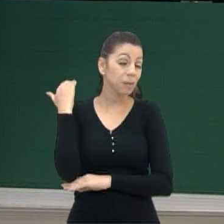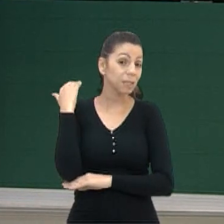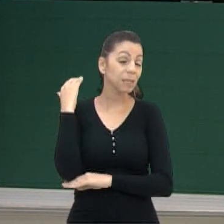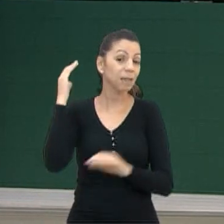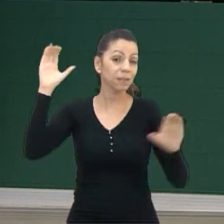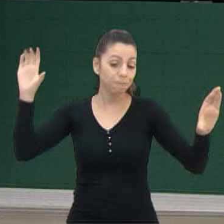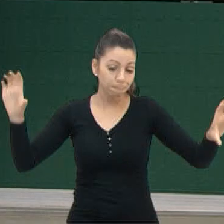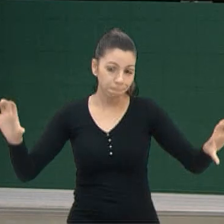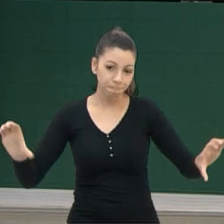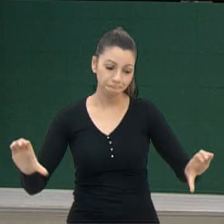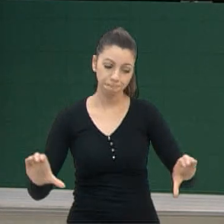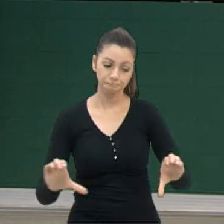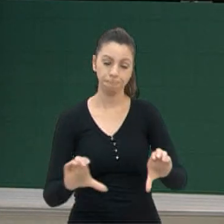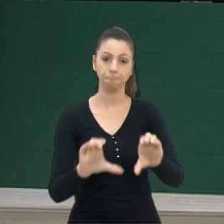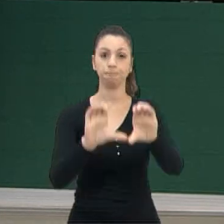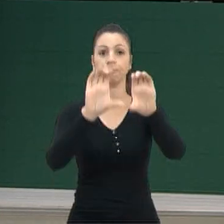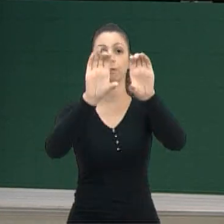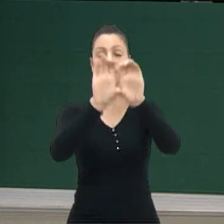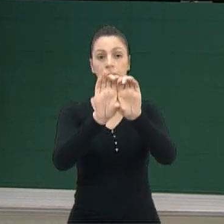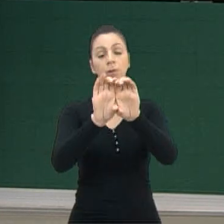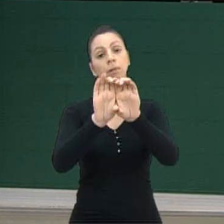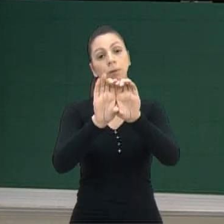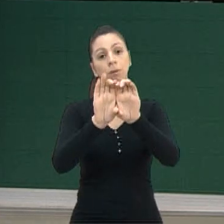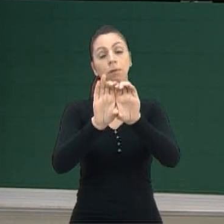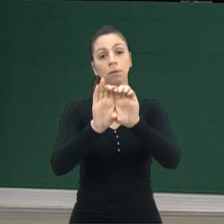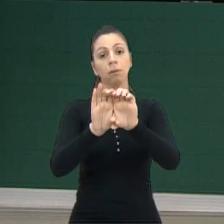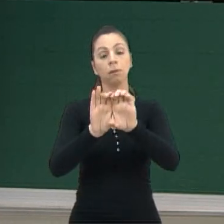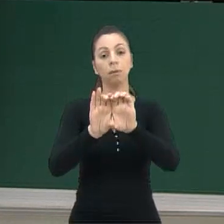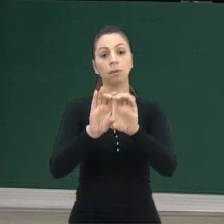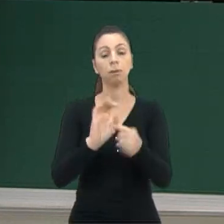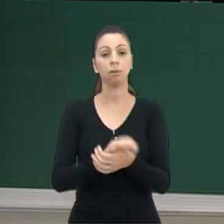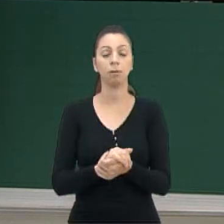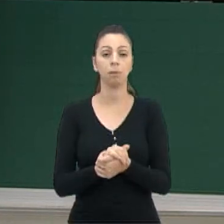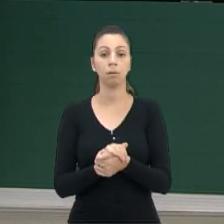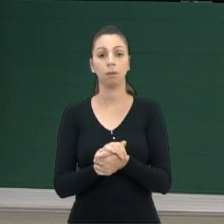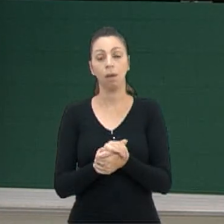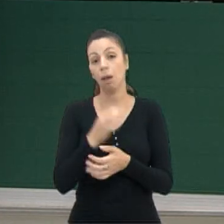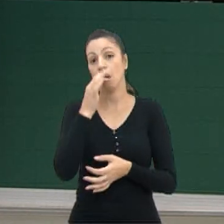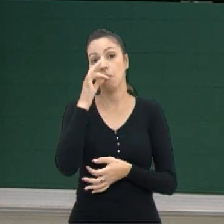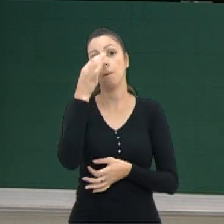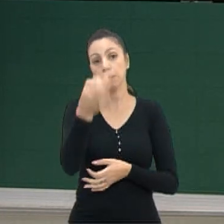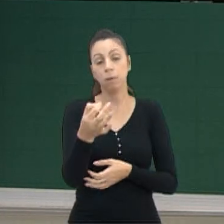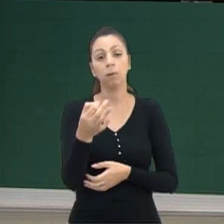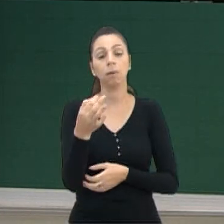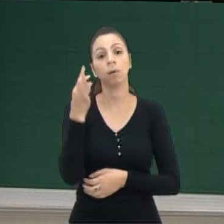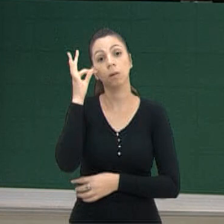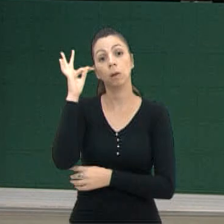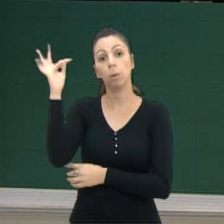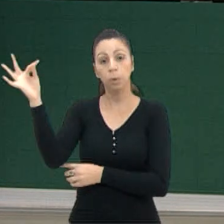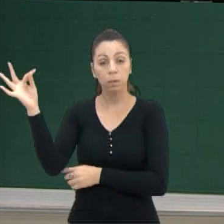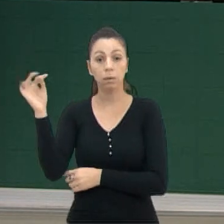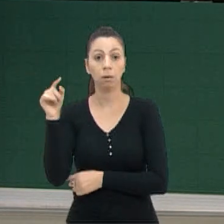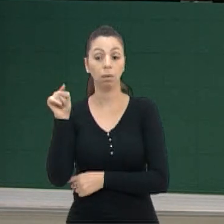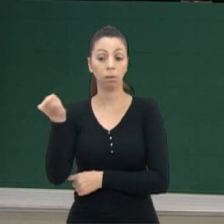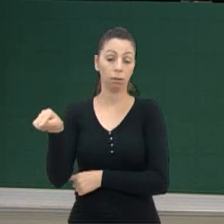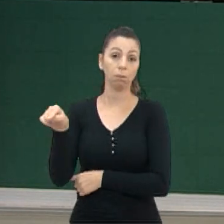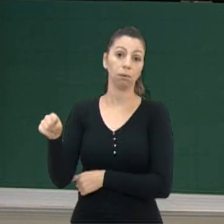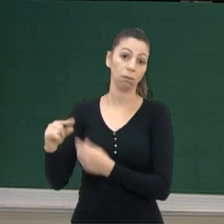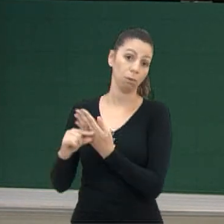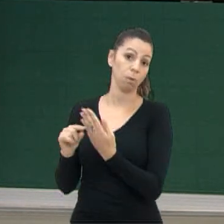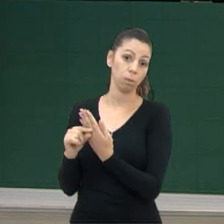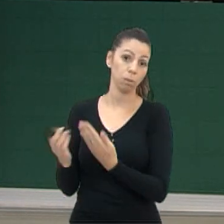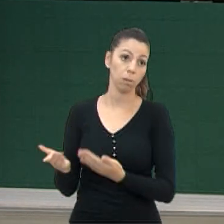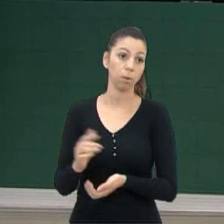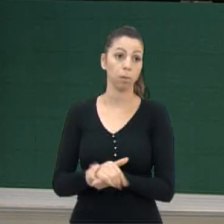estavam juntas. Então, isso é digamos, um argumento para a teoria dele. Esta espécie